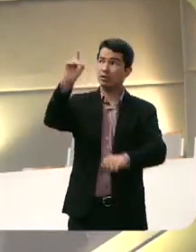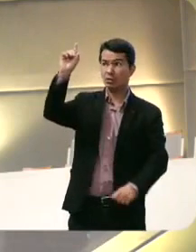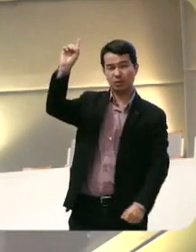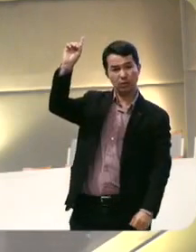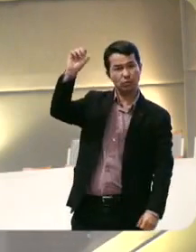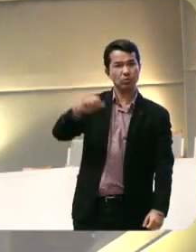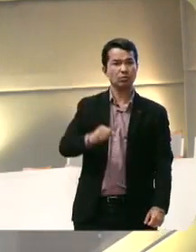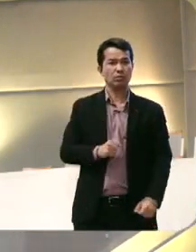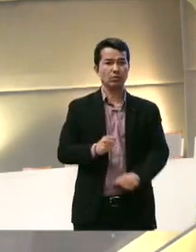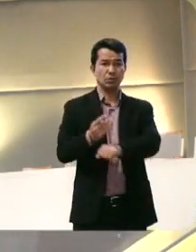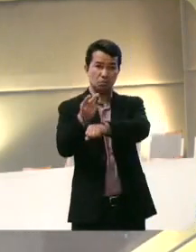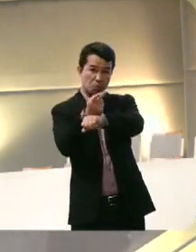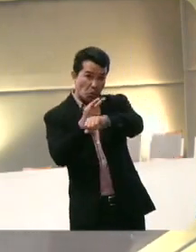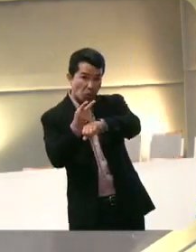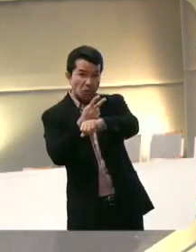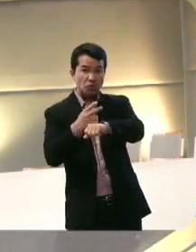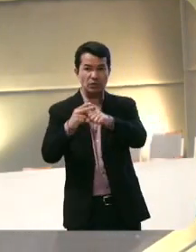Sabe,